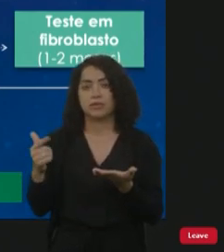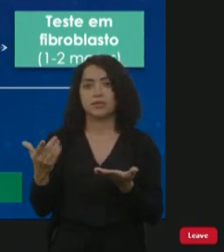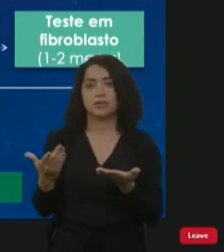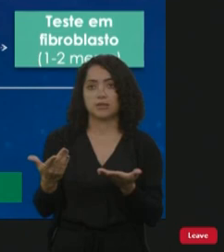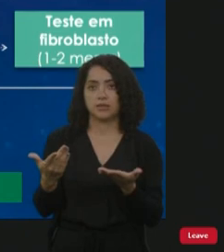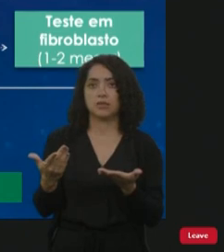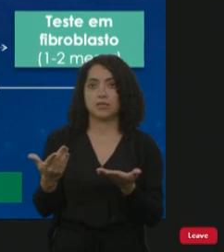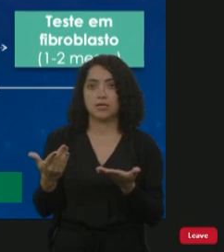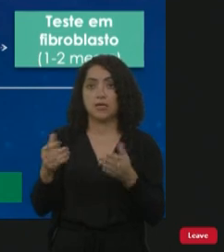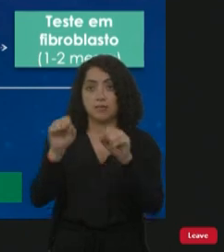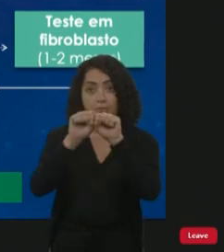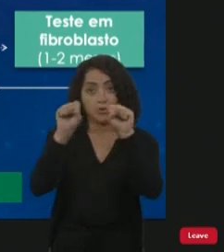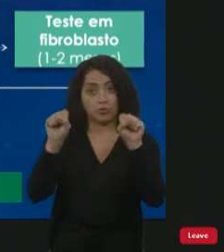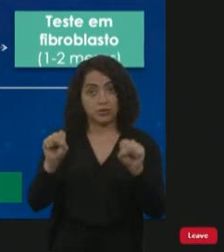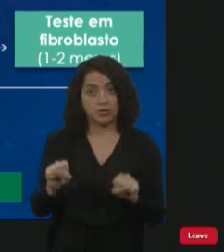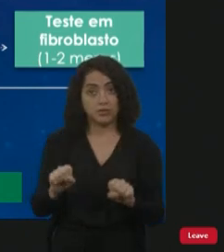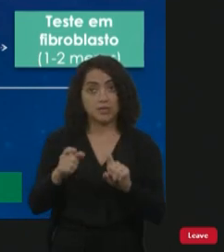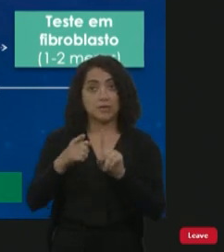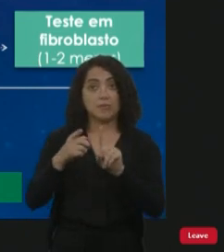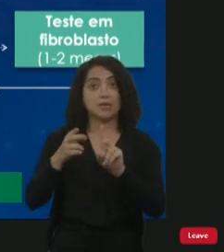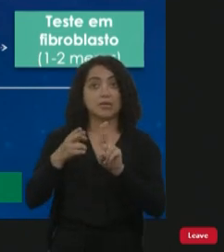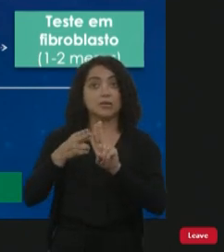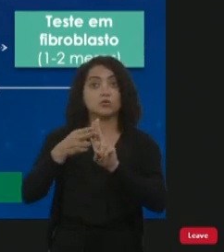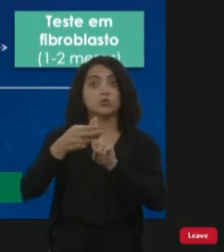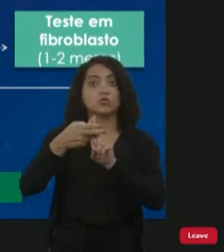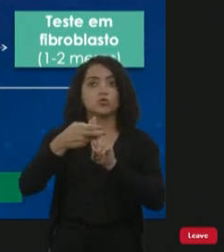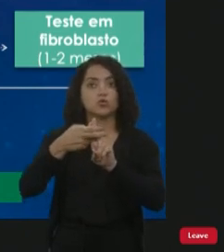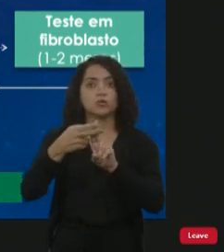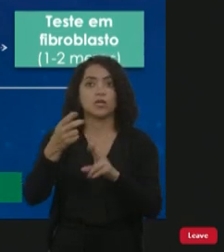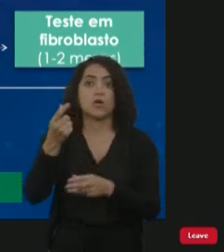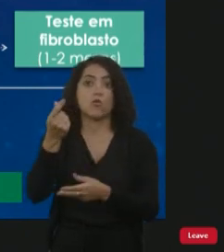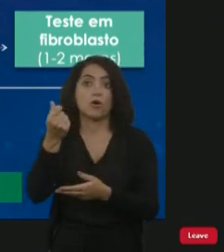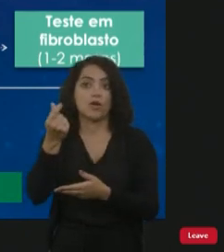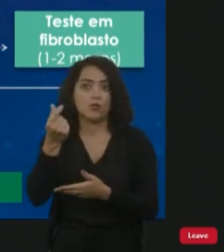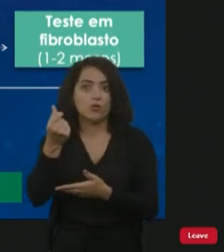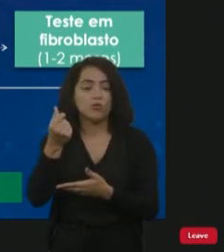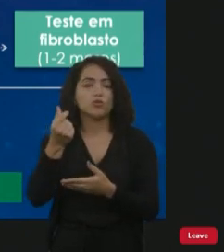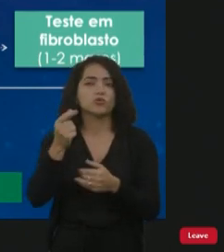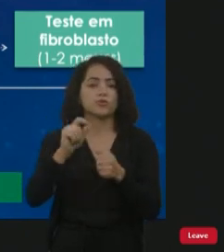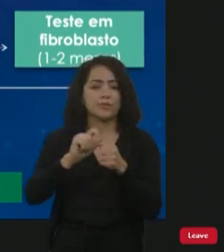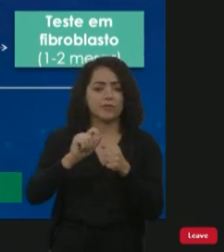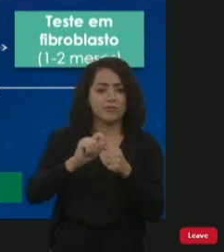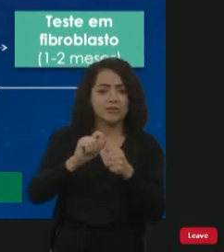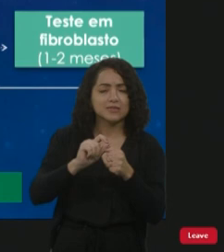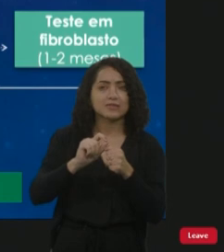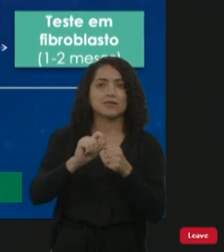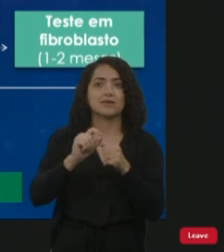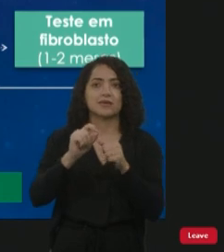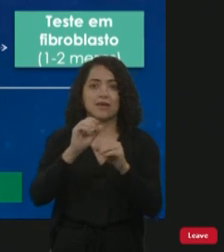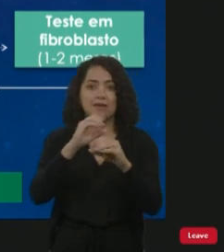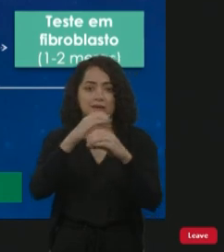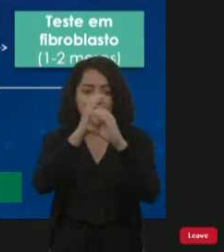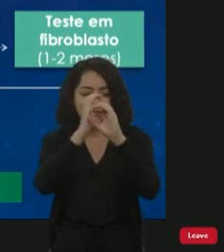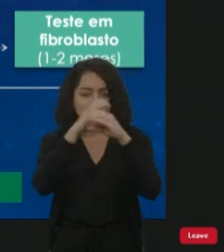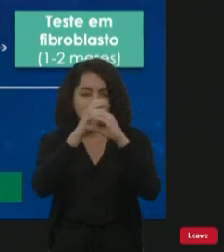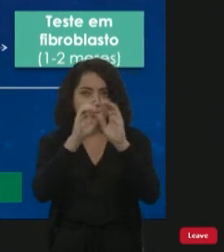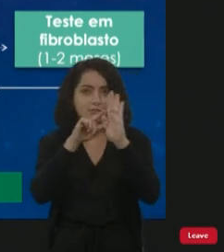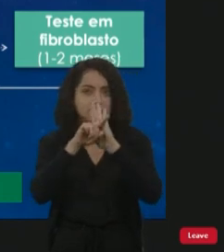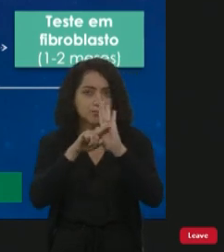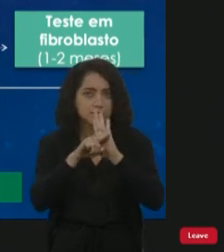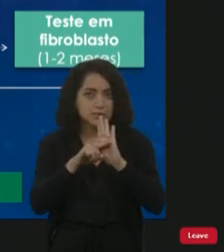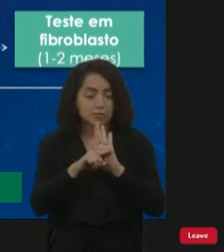pelo sistema público de saúde, o recurso para fazer esse exame não está no SUS, né, o perfil de